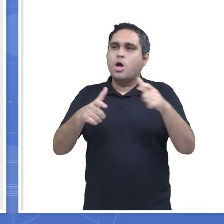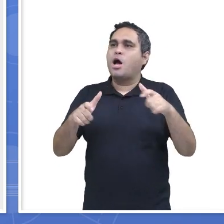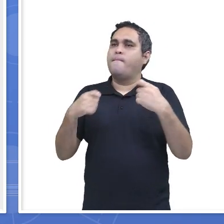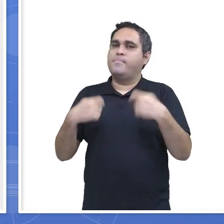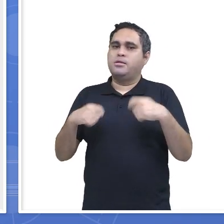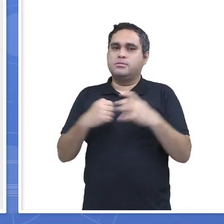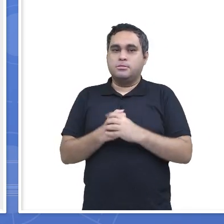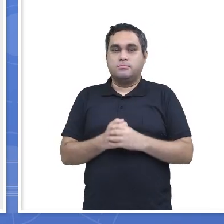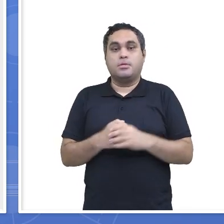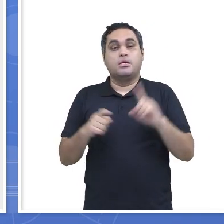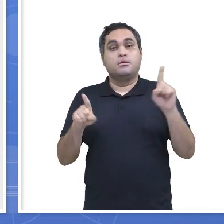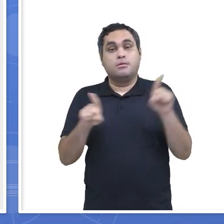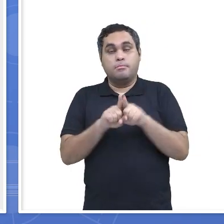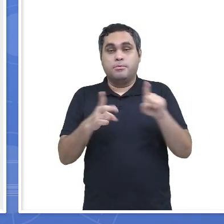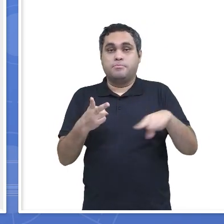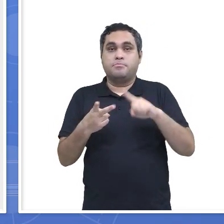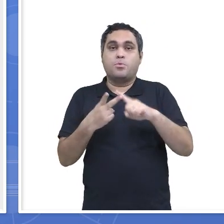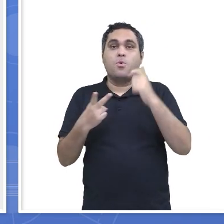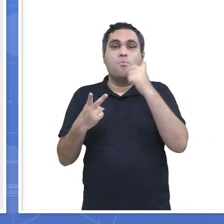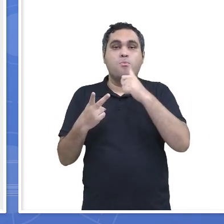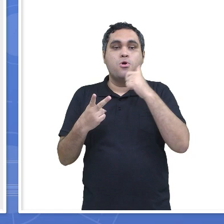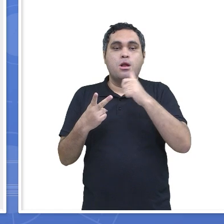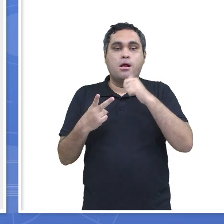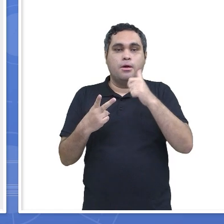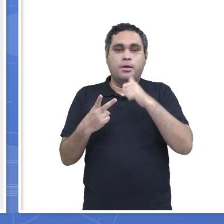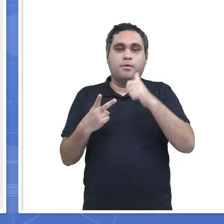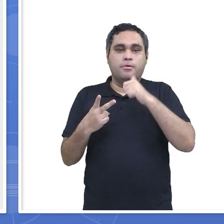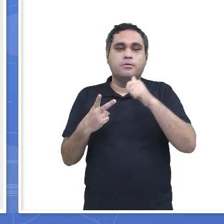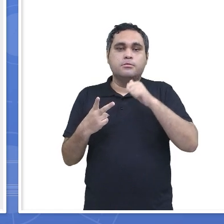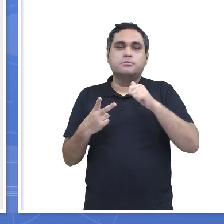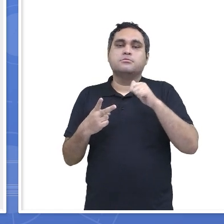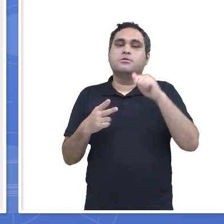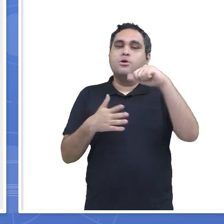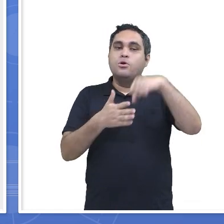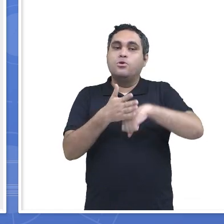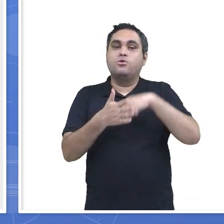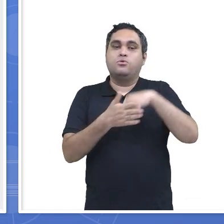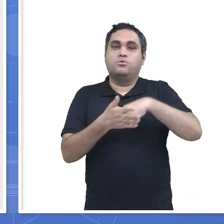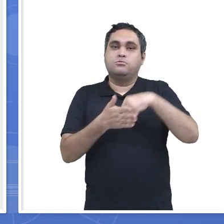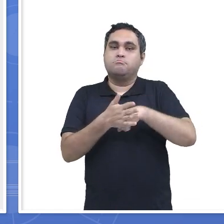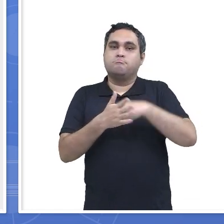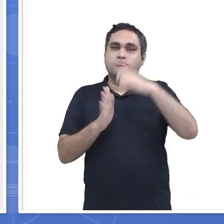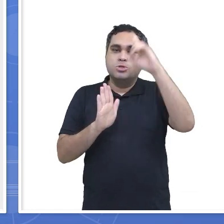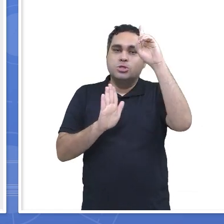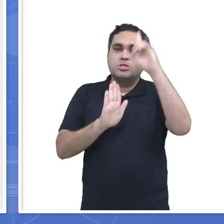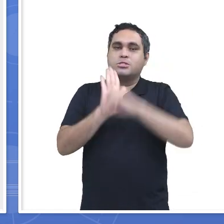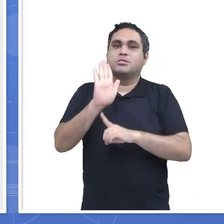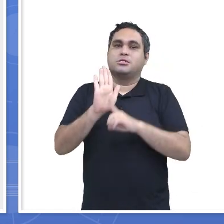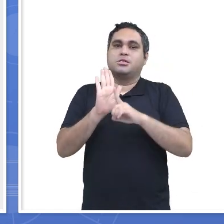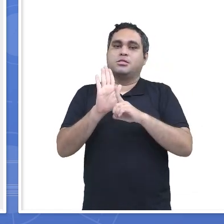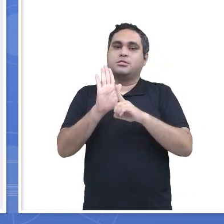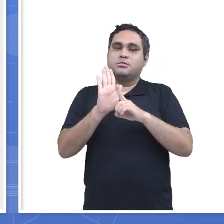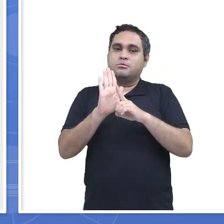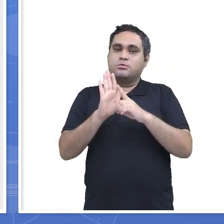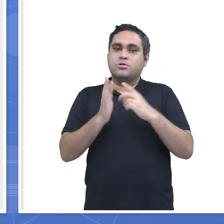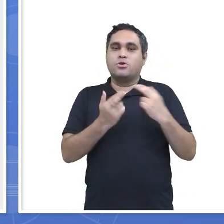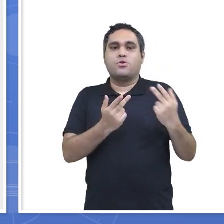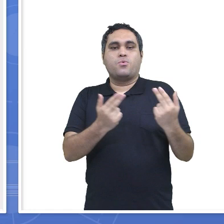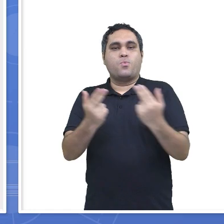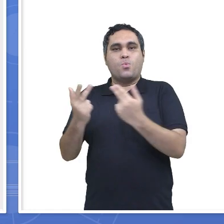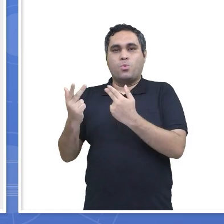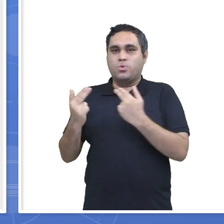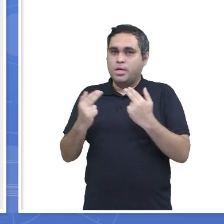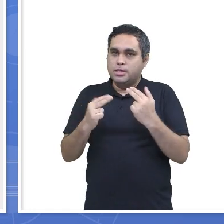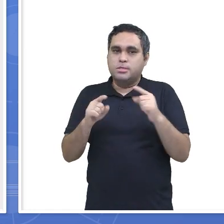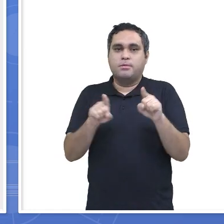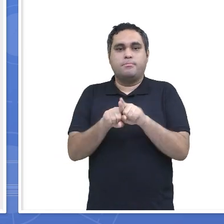exemplo, o movimento de mulheres. É um movimento que luta por direitos, né, e igualdade de